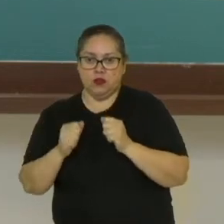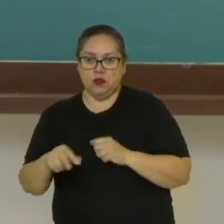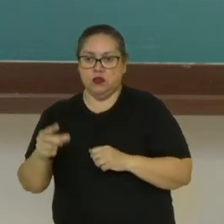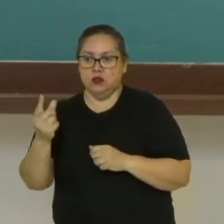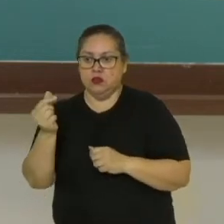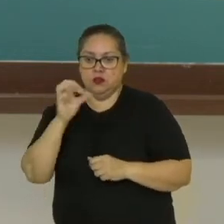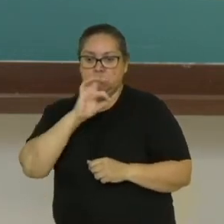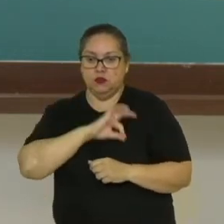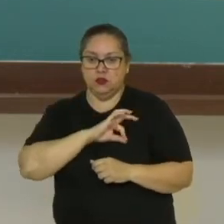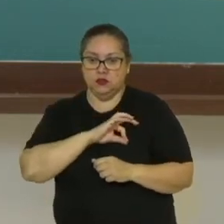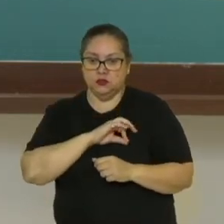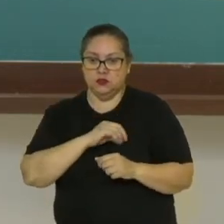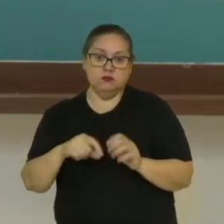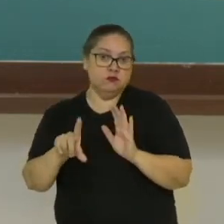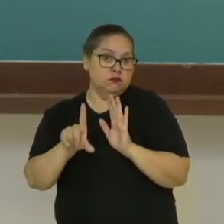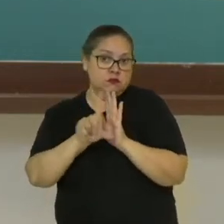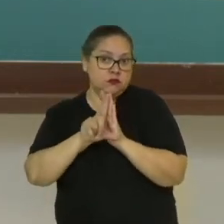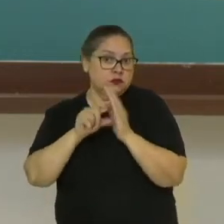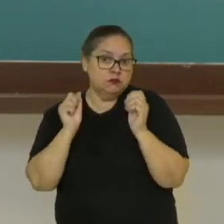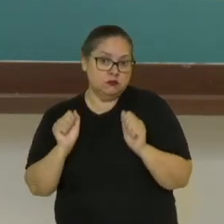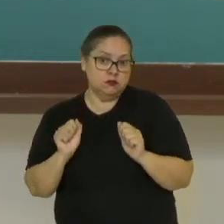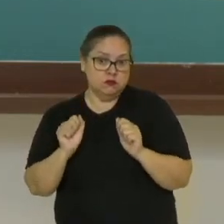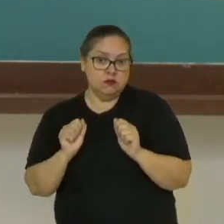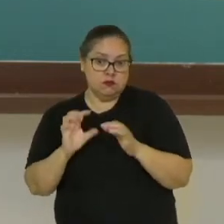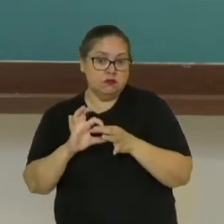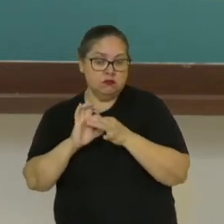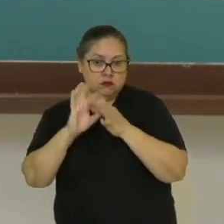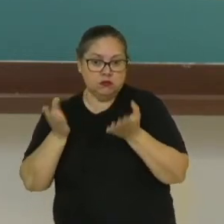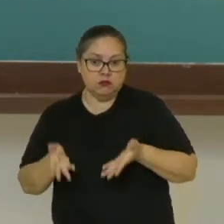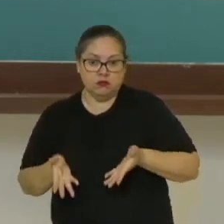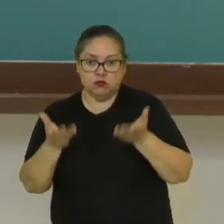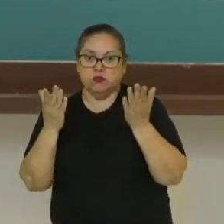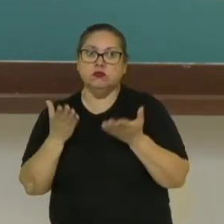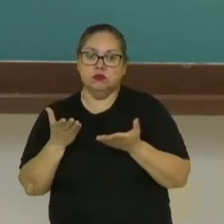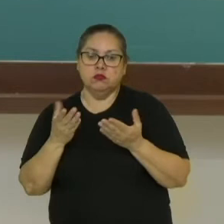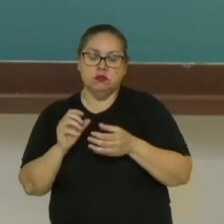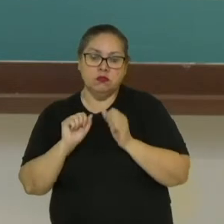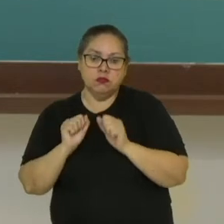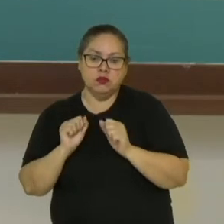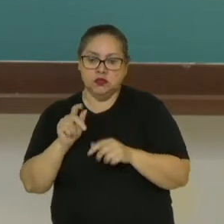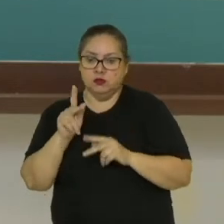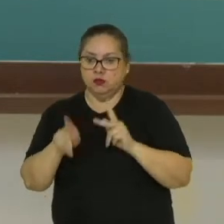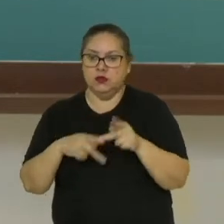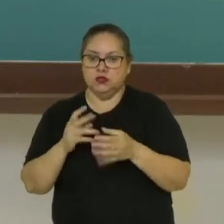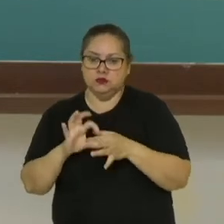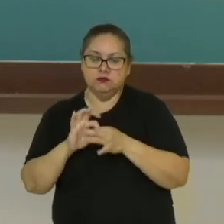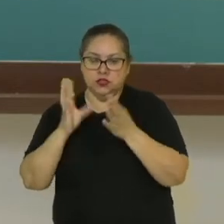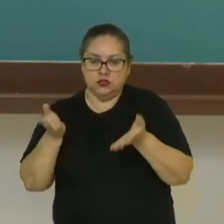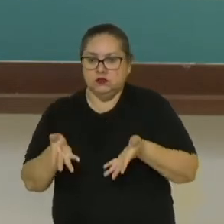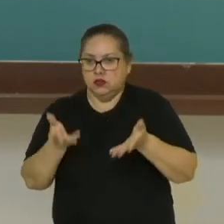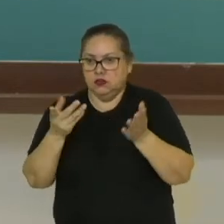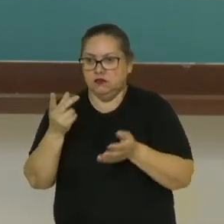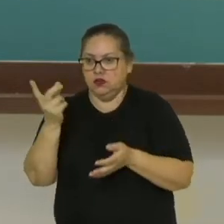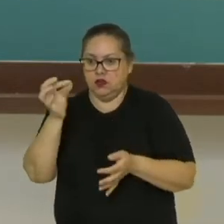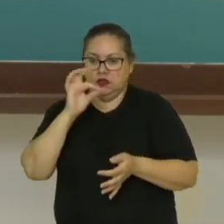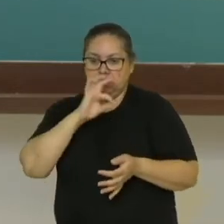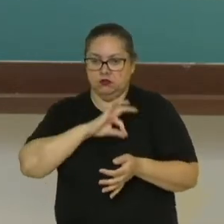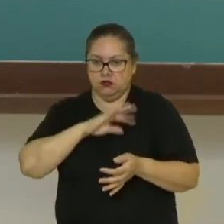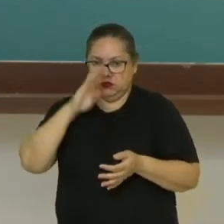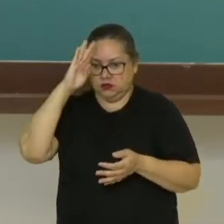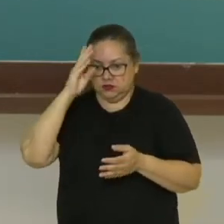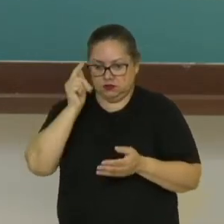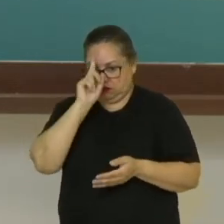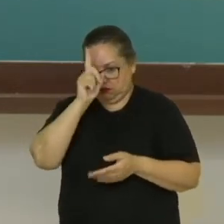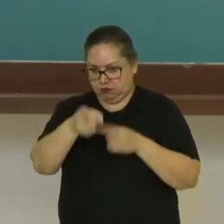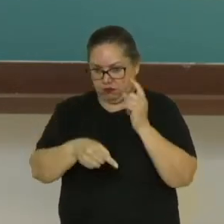legítimo, né, que é autorizada e também não deixa de ser consentida pela população. É um poder extremamente